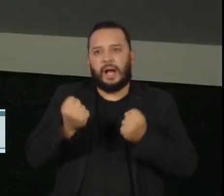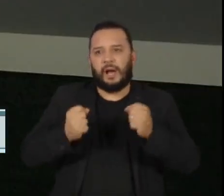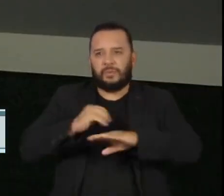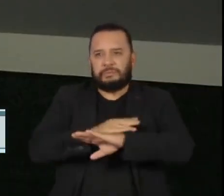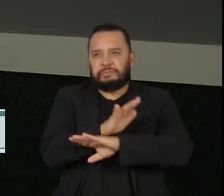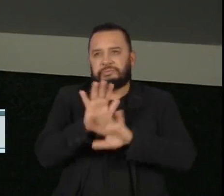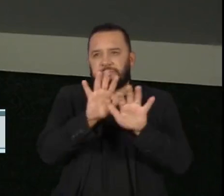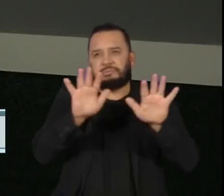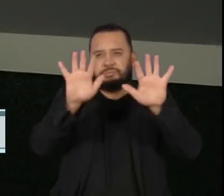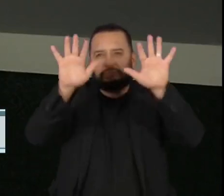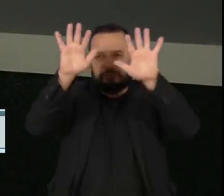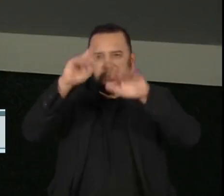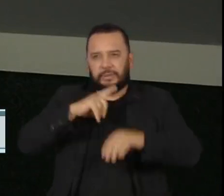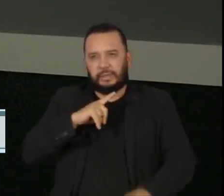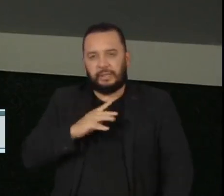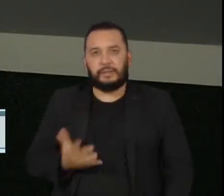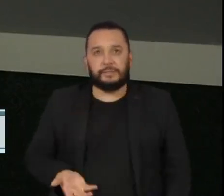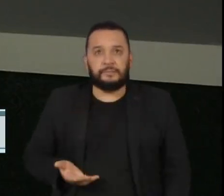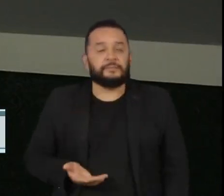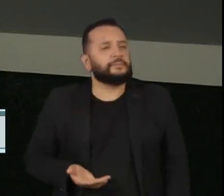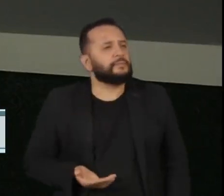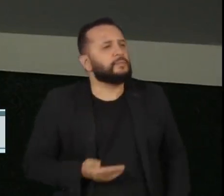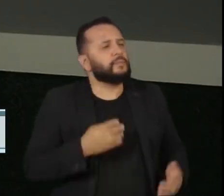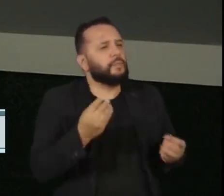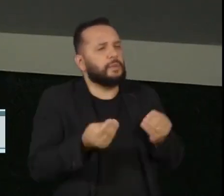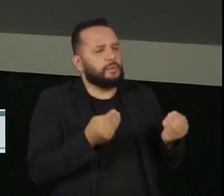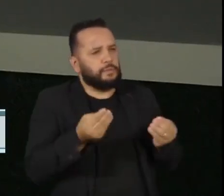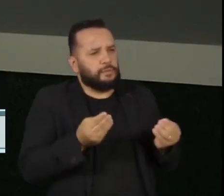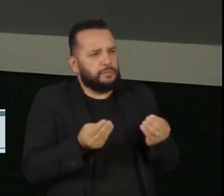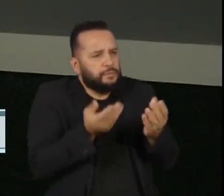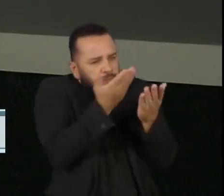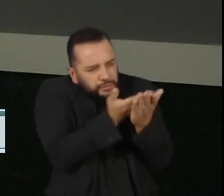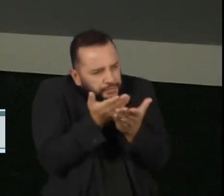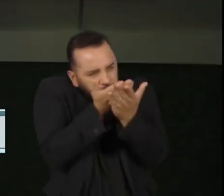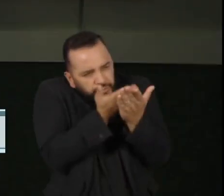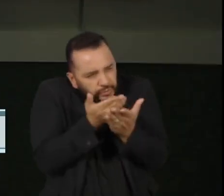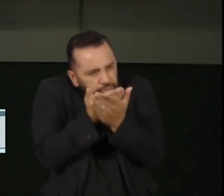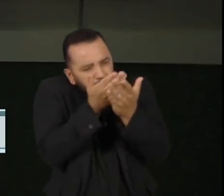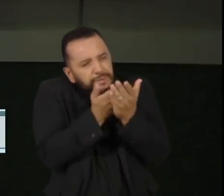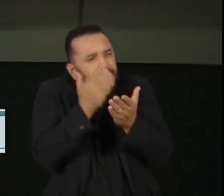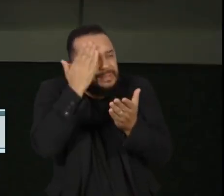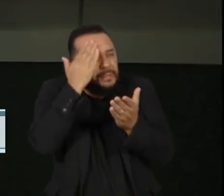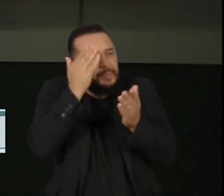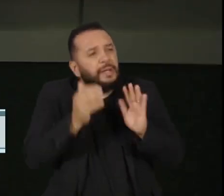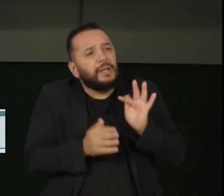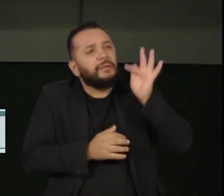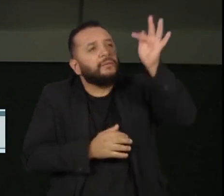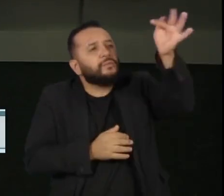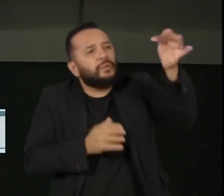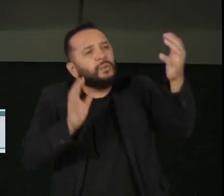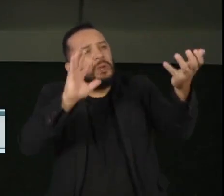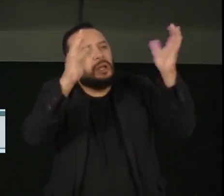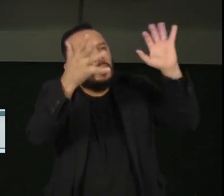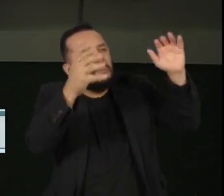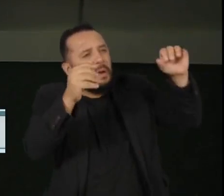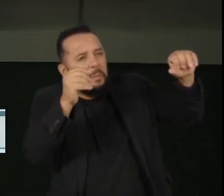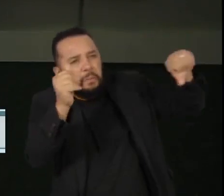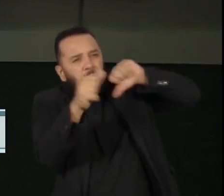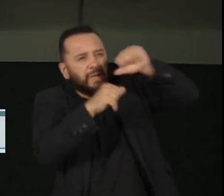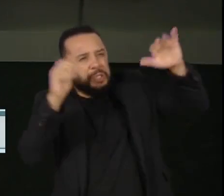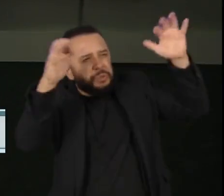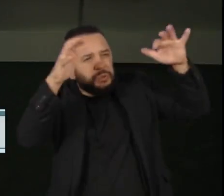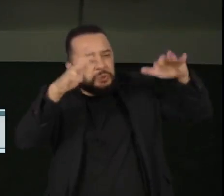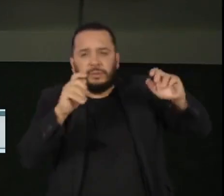a capacidade que a meteorologia tem para prever esses eventos extremos? 24 horas de antecedência tem um